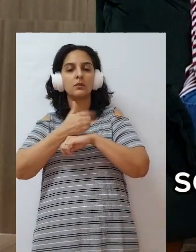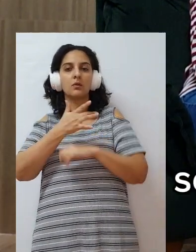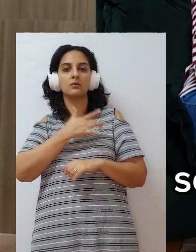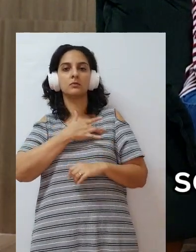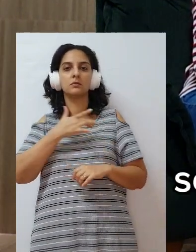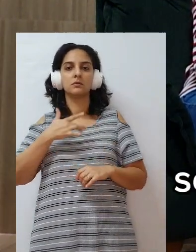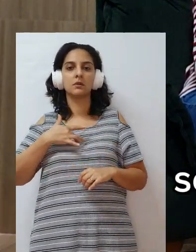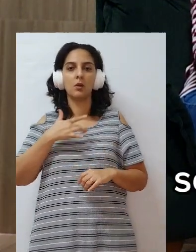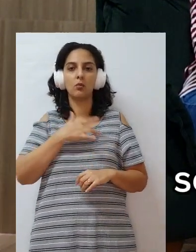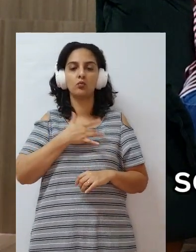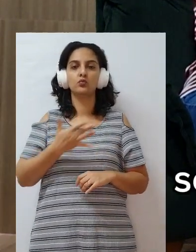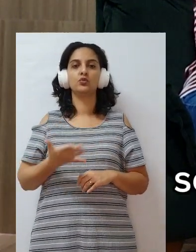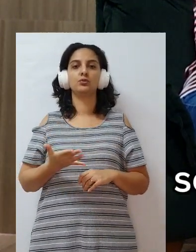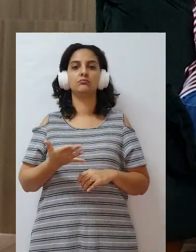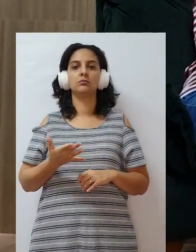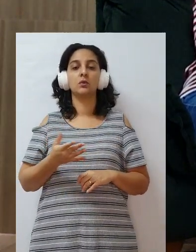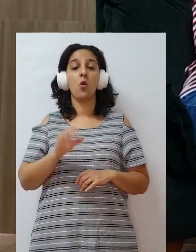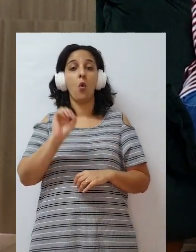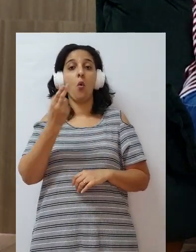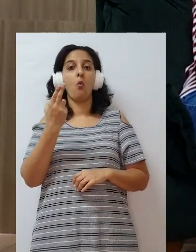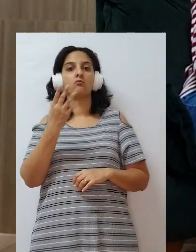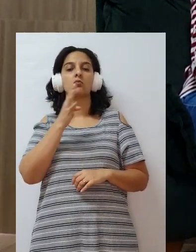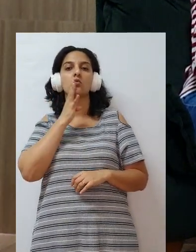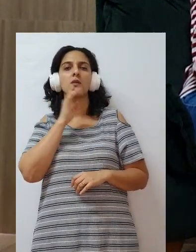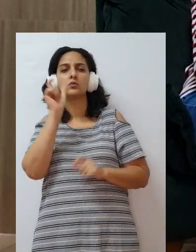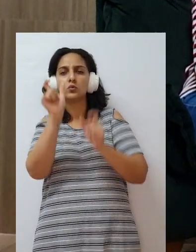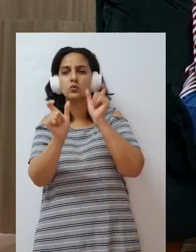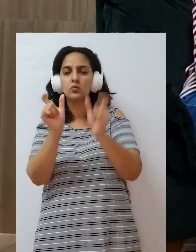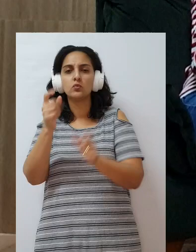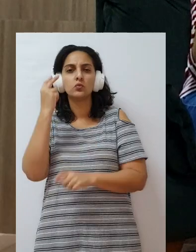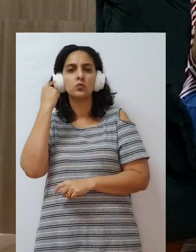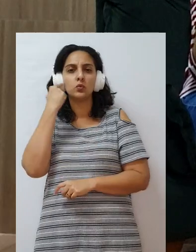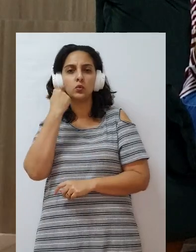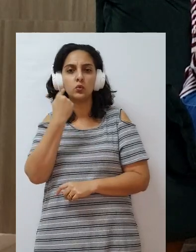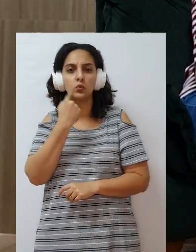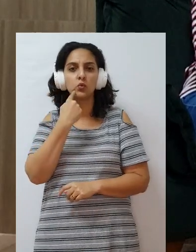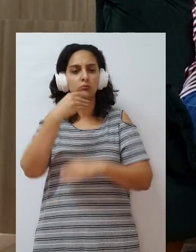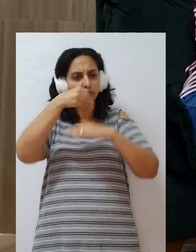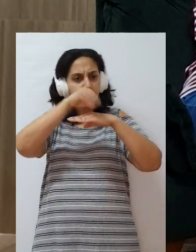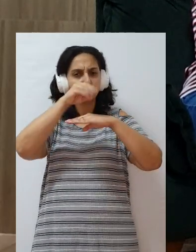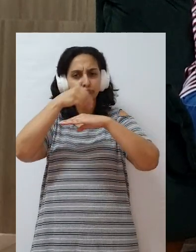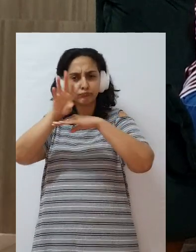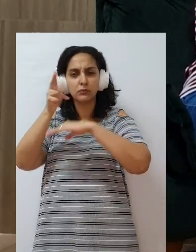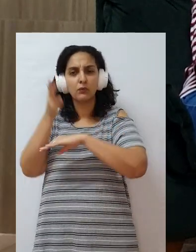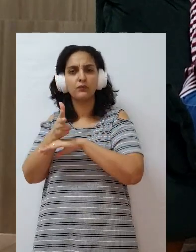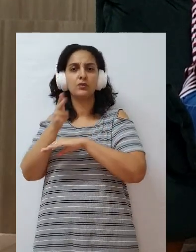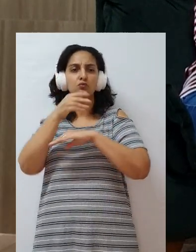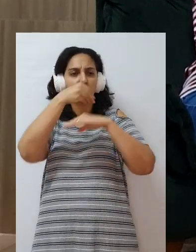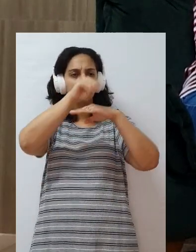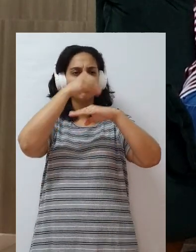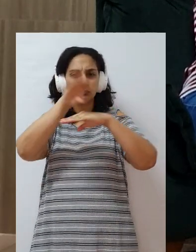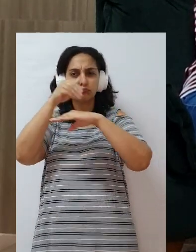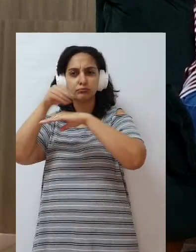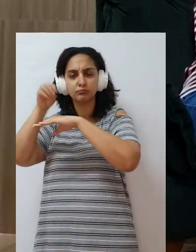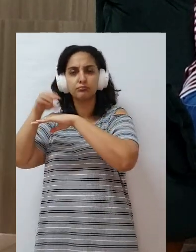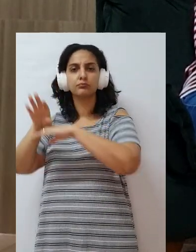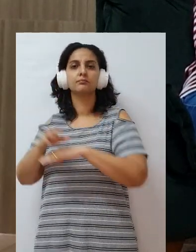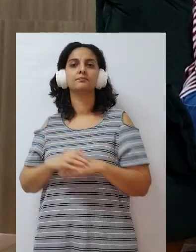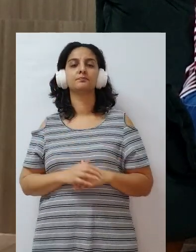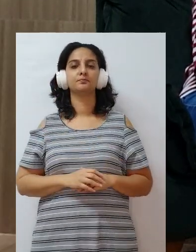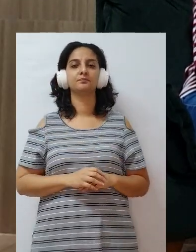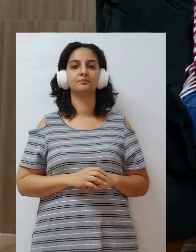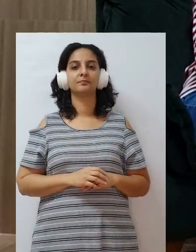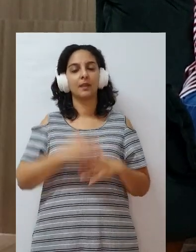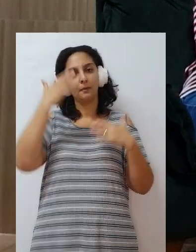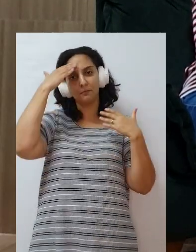profissional de saúde inclusivo ou se você surdo conhece profissionais de saúde que sejam inclusivos, mas